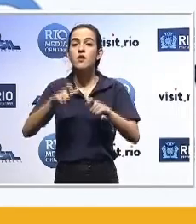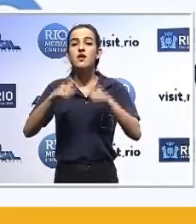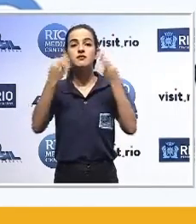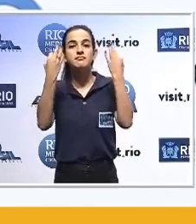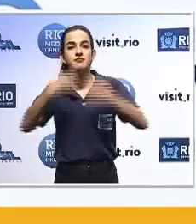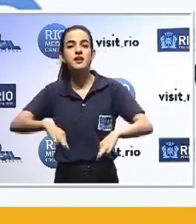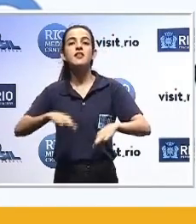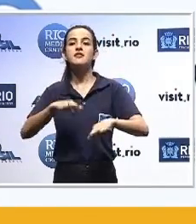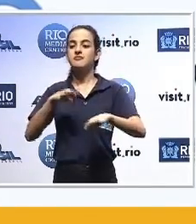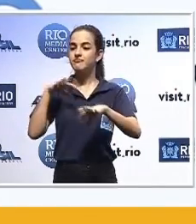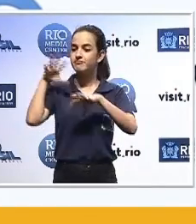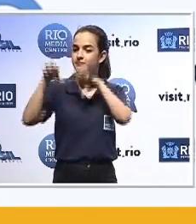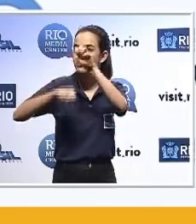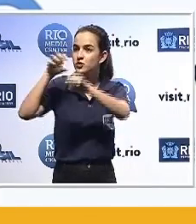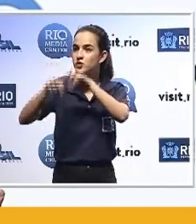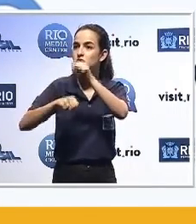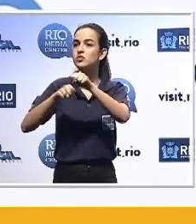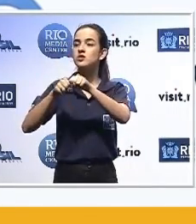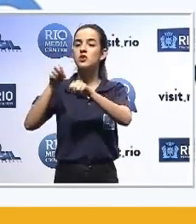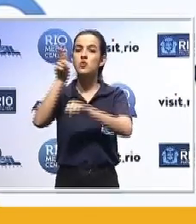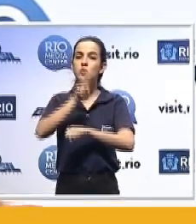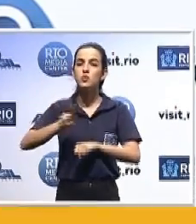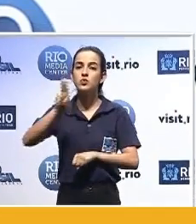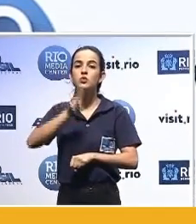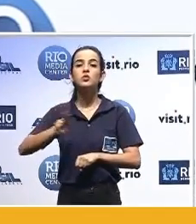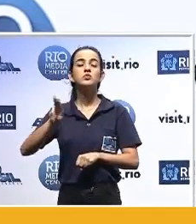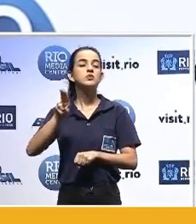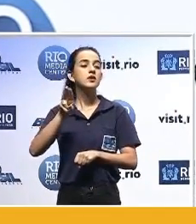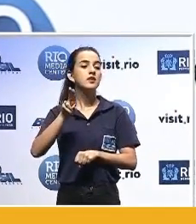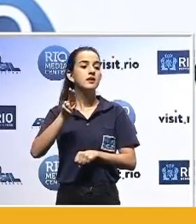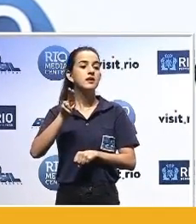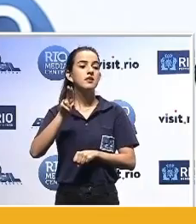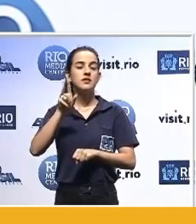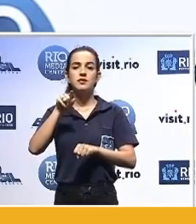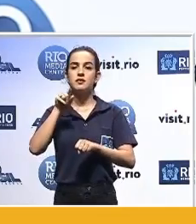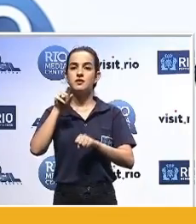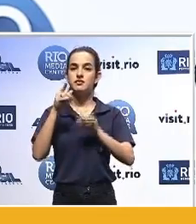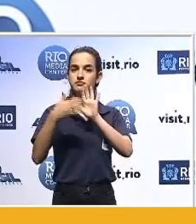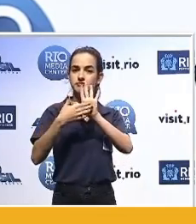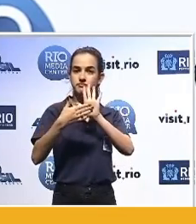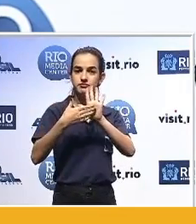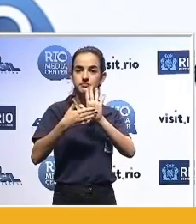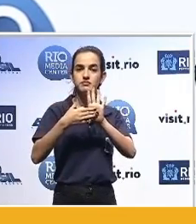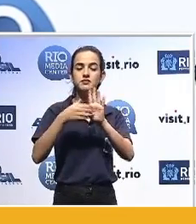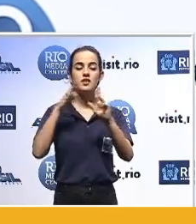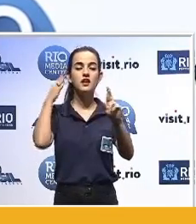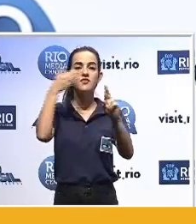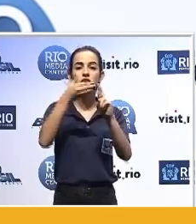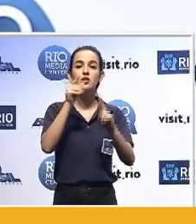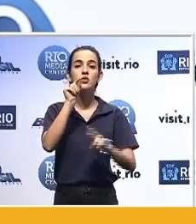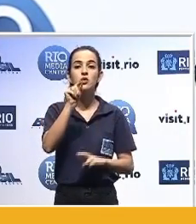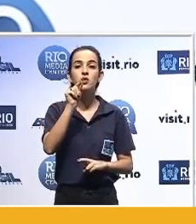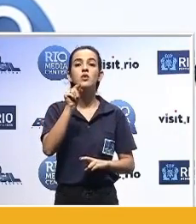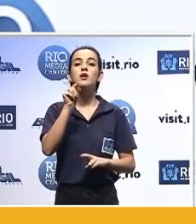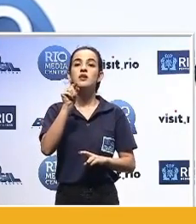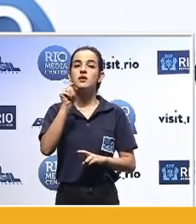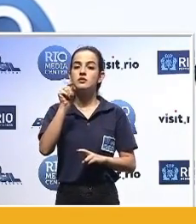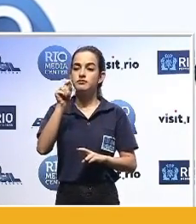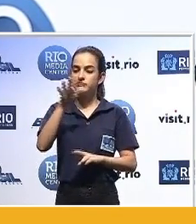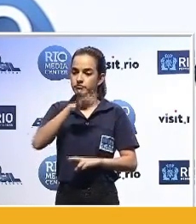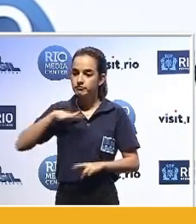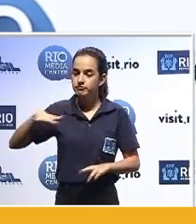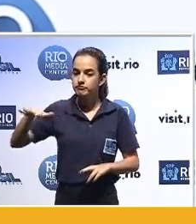certo para se buscar, se usarmos essa referência, ministro Alberto, 20% a mais do mercado